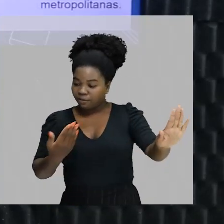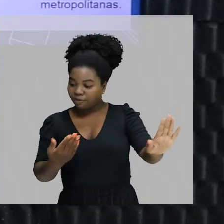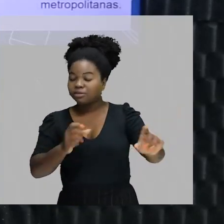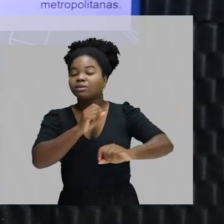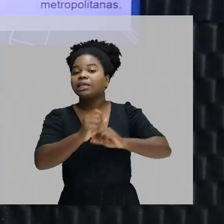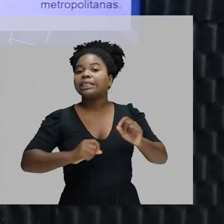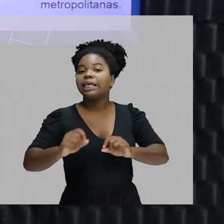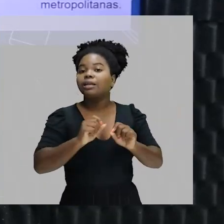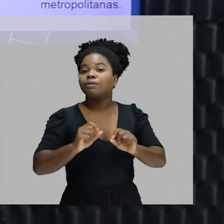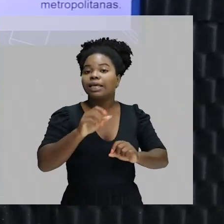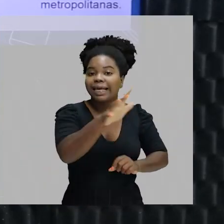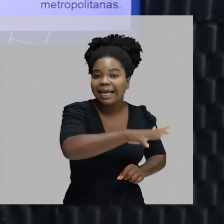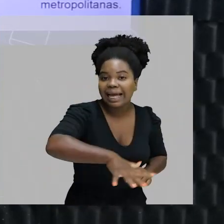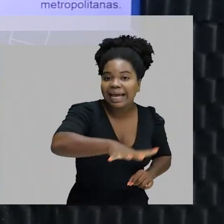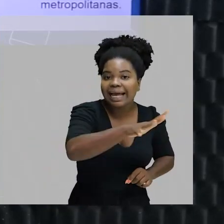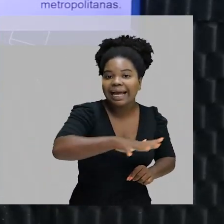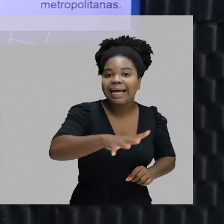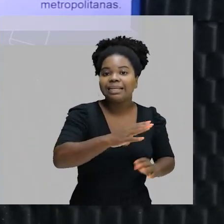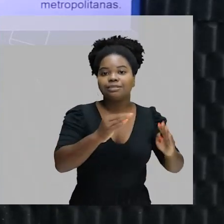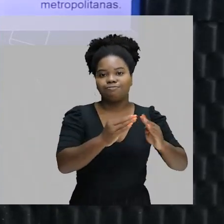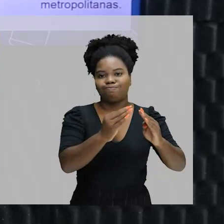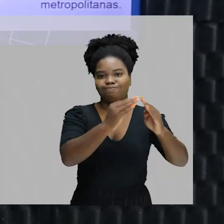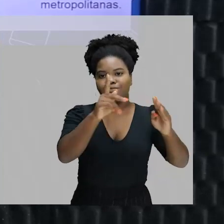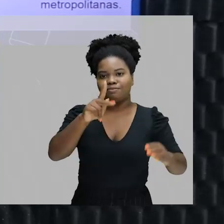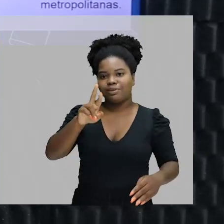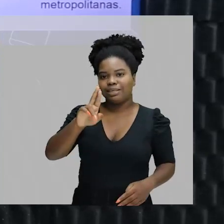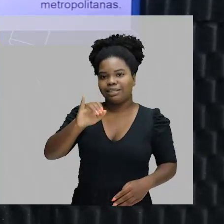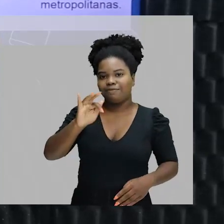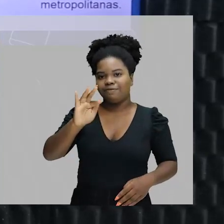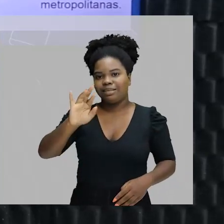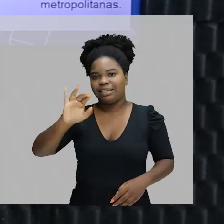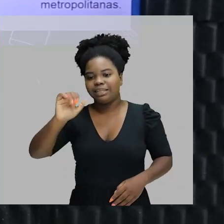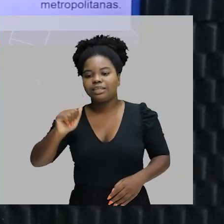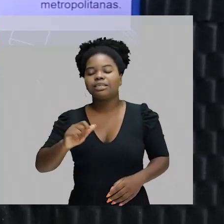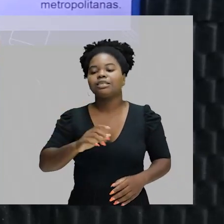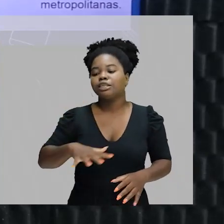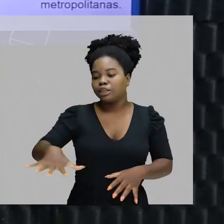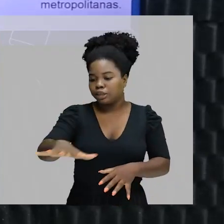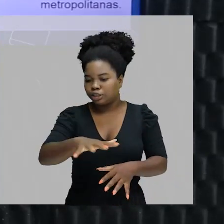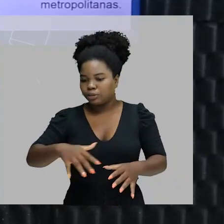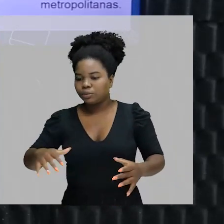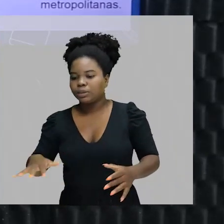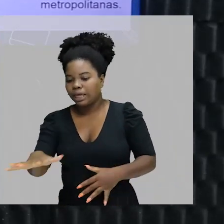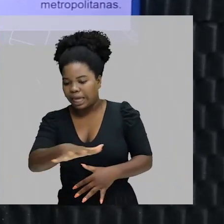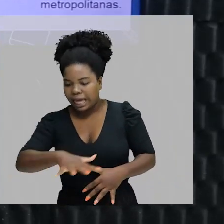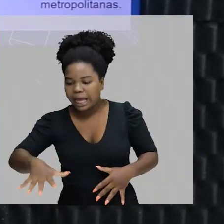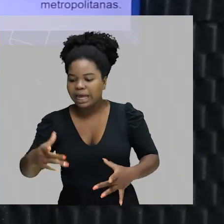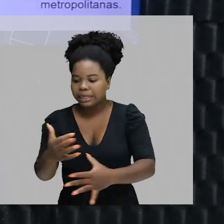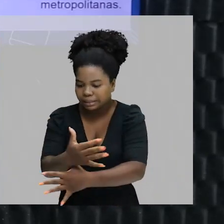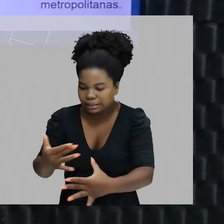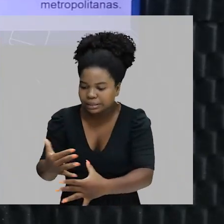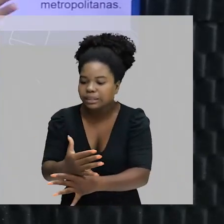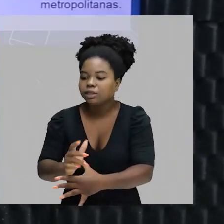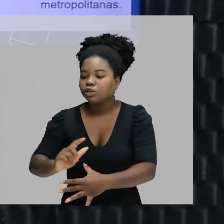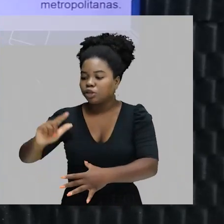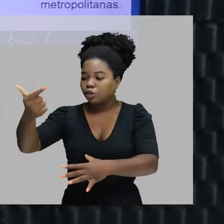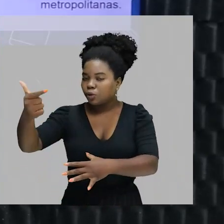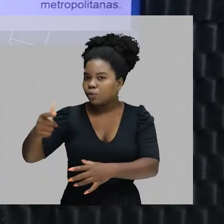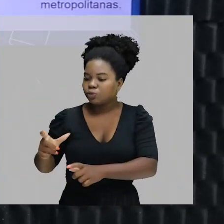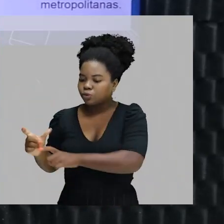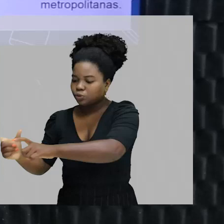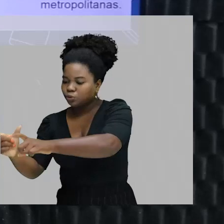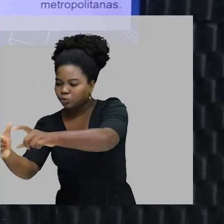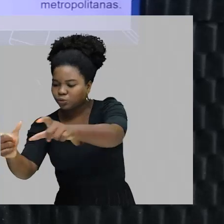áreas periféricas, que ficam ao entorno do centro, né? Aí tu tem, por exemplo, bairros como a Cidade Operária, né? Tu tem ali bairros já como a